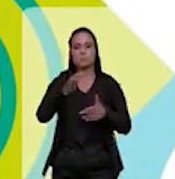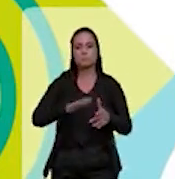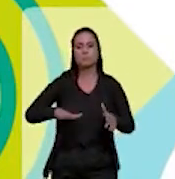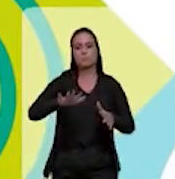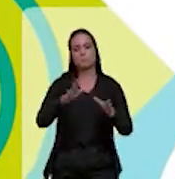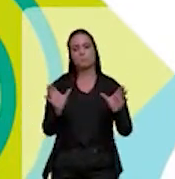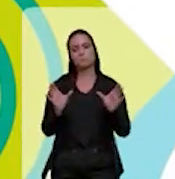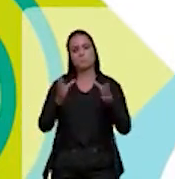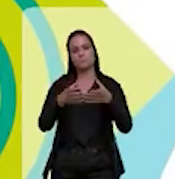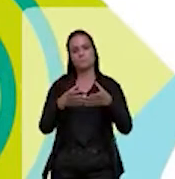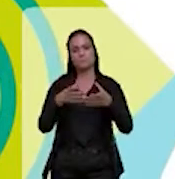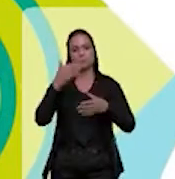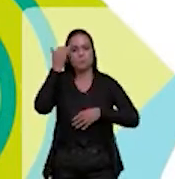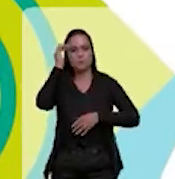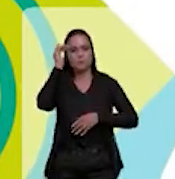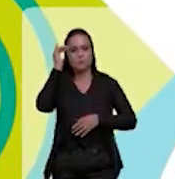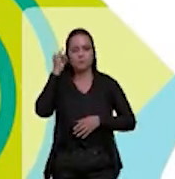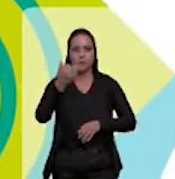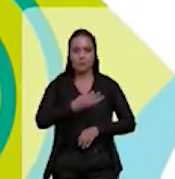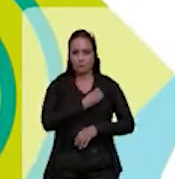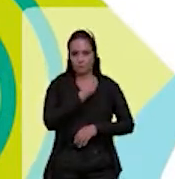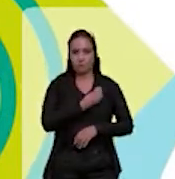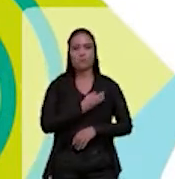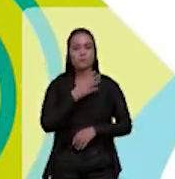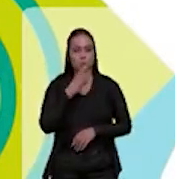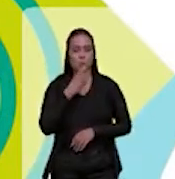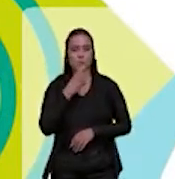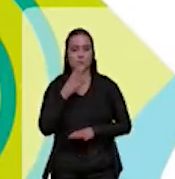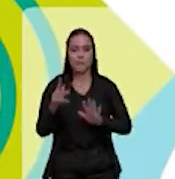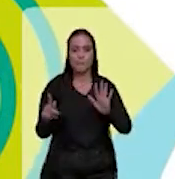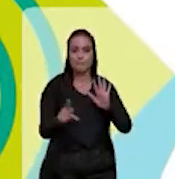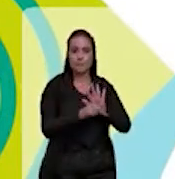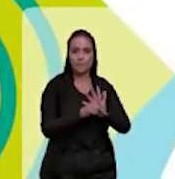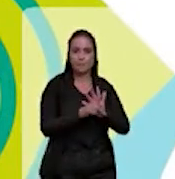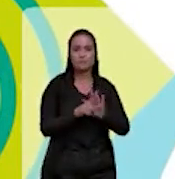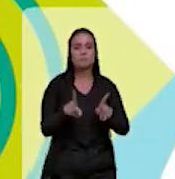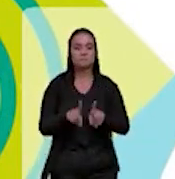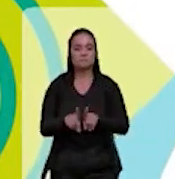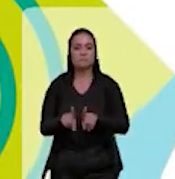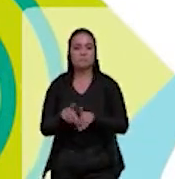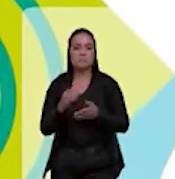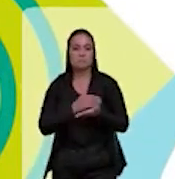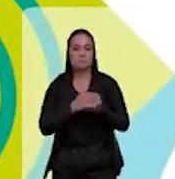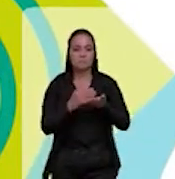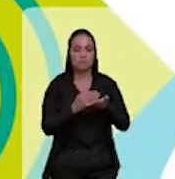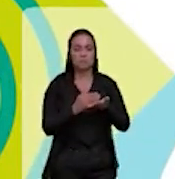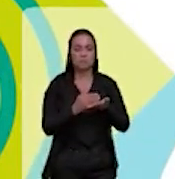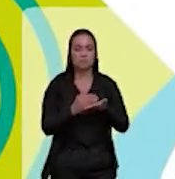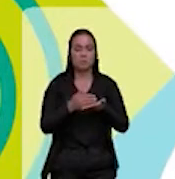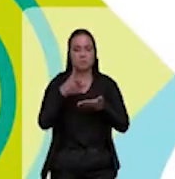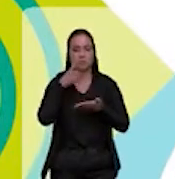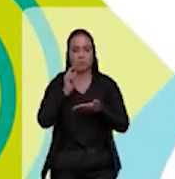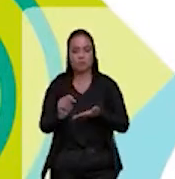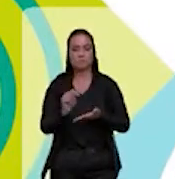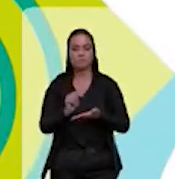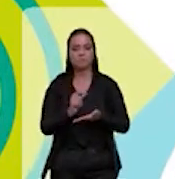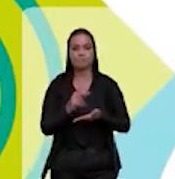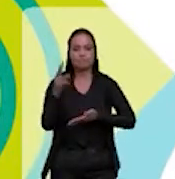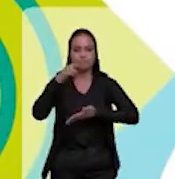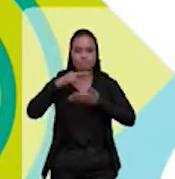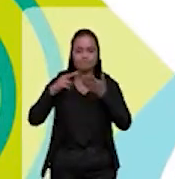dos mais diversos ângulos de compreensão das vidas que se reconhecem a si próprias também a partir desses idiomas